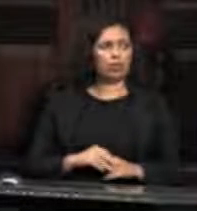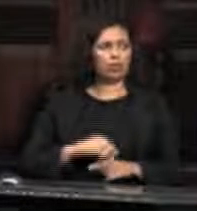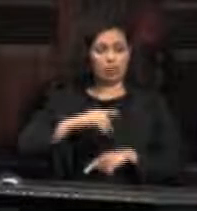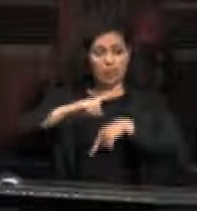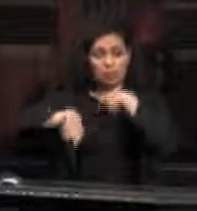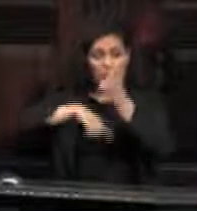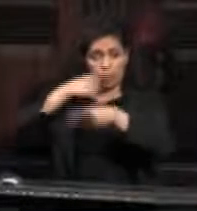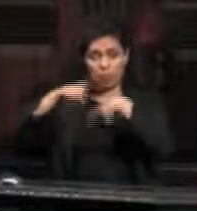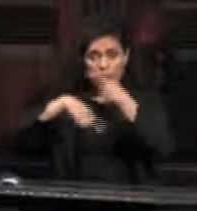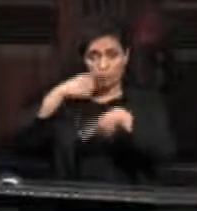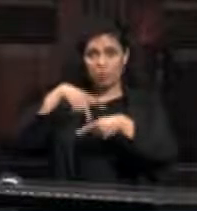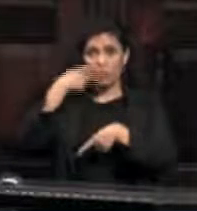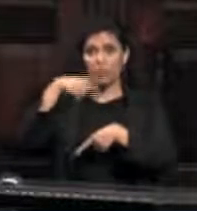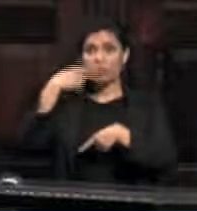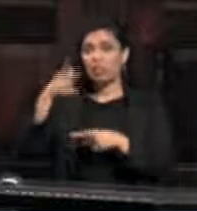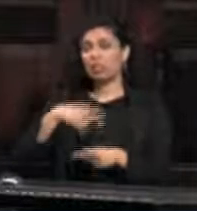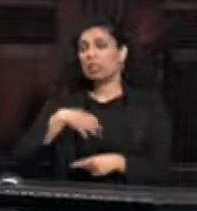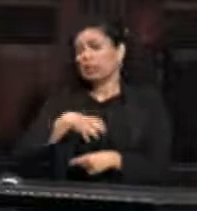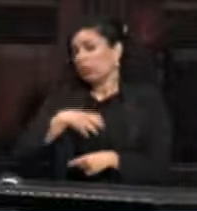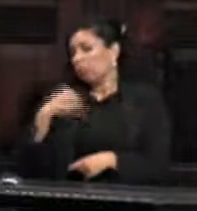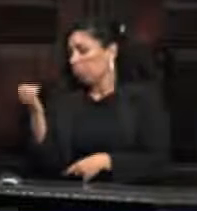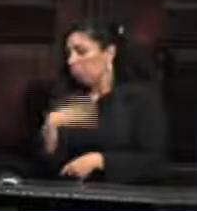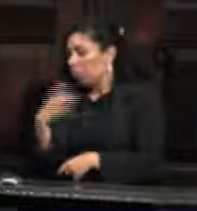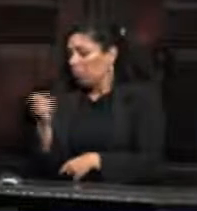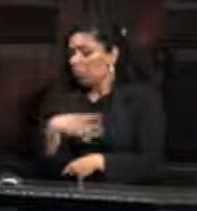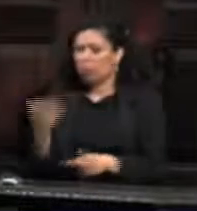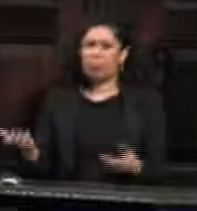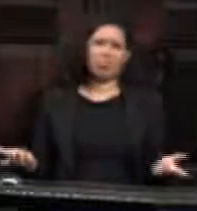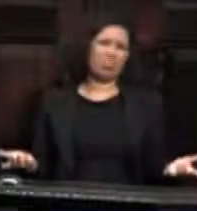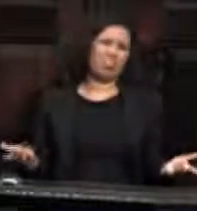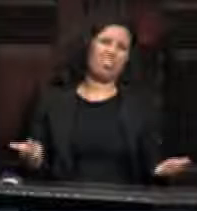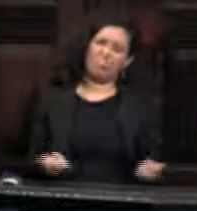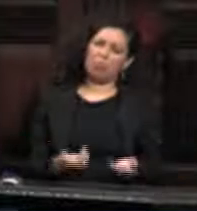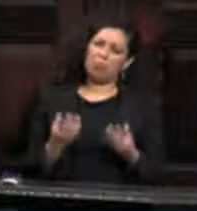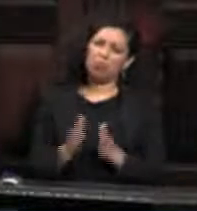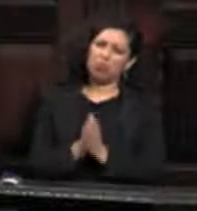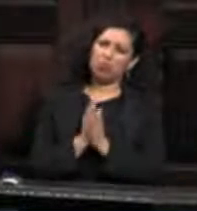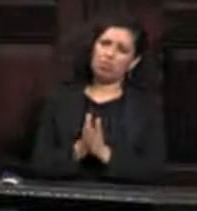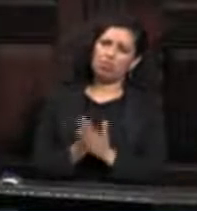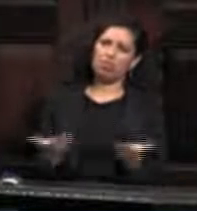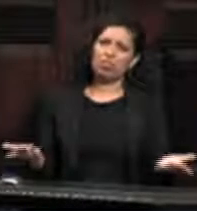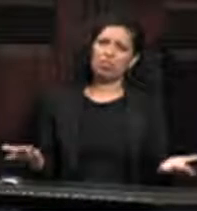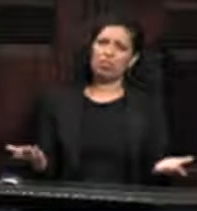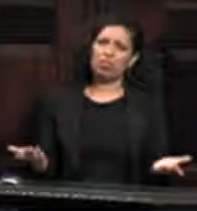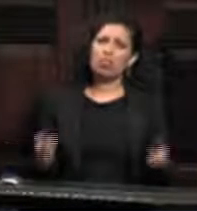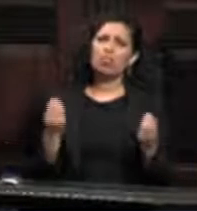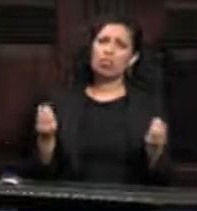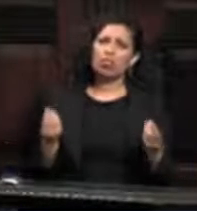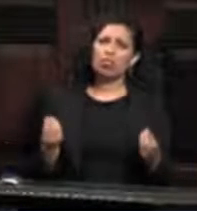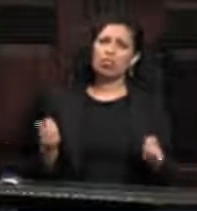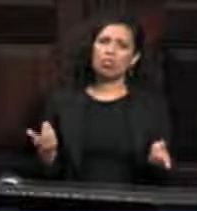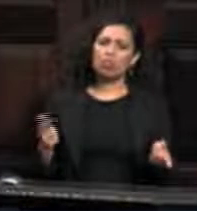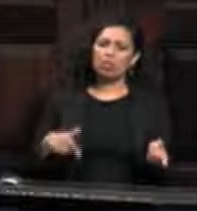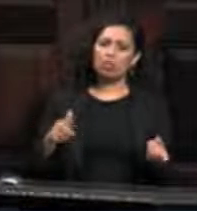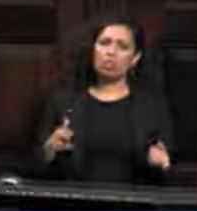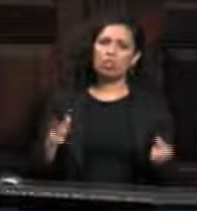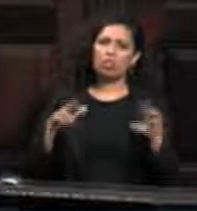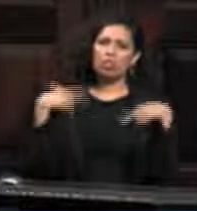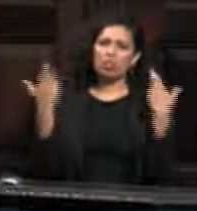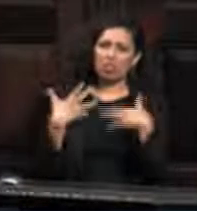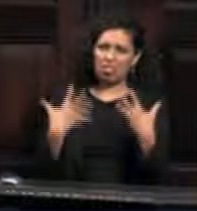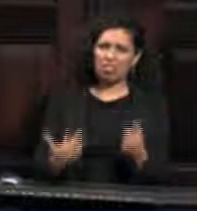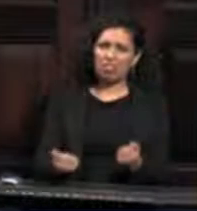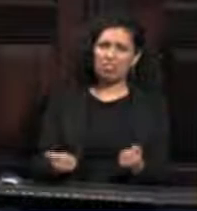essa absurda alegação, como se essa casa aqui, uma audiência pública aqui, fosse